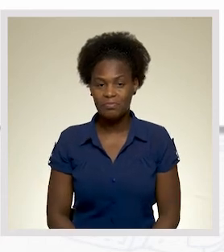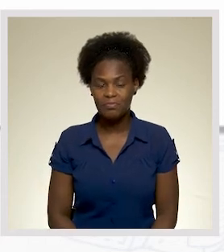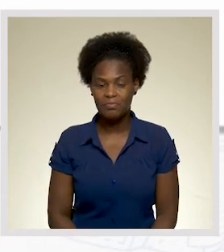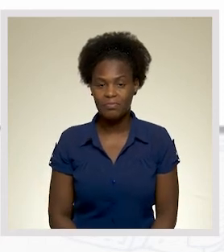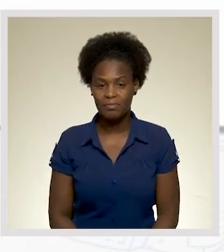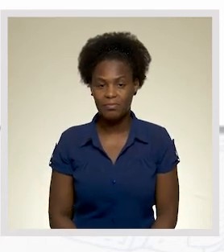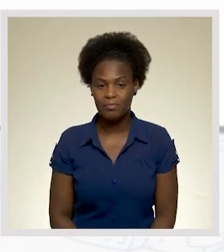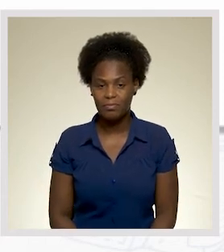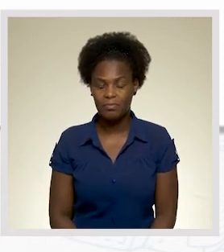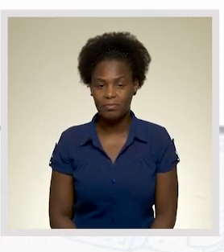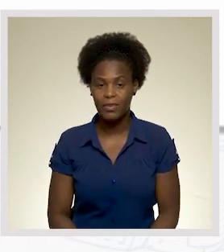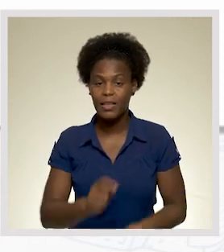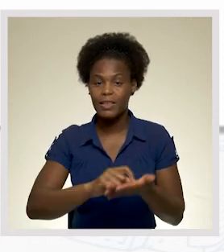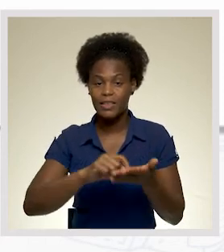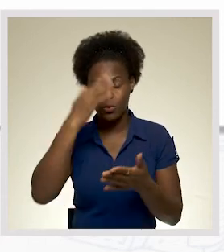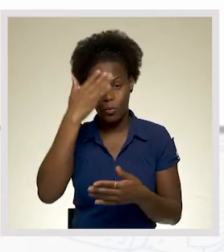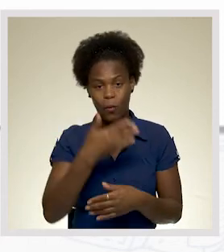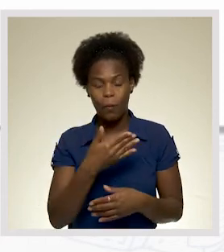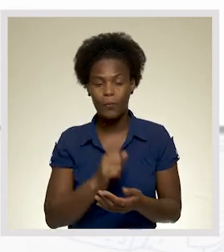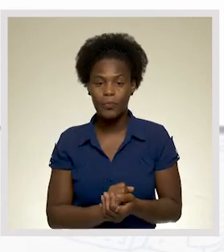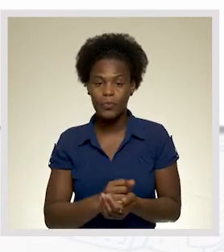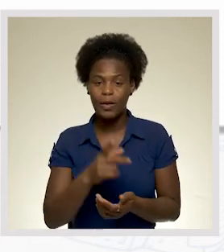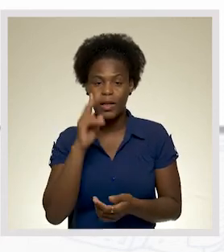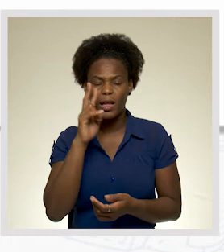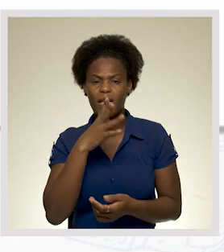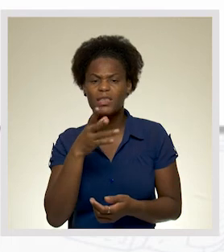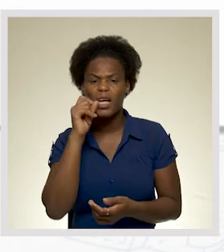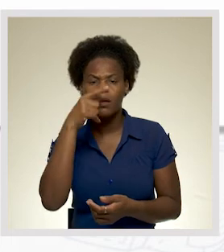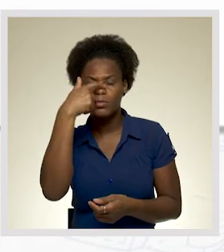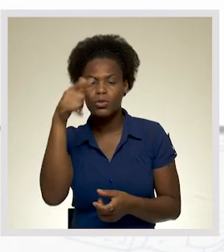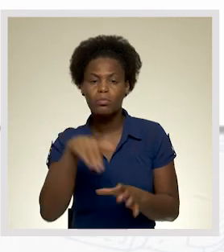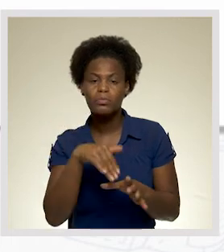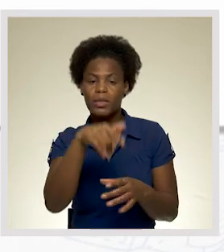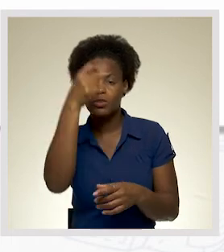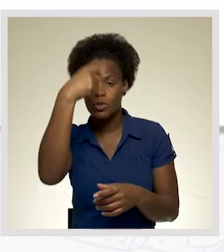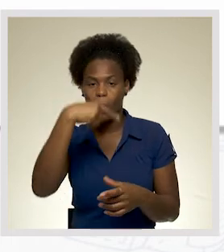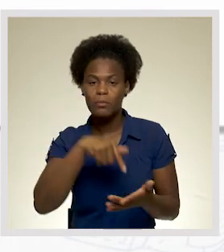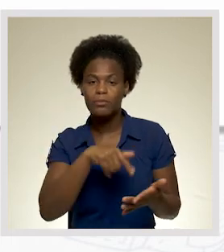1. Identifica as personagens intervenientes no excerto.